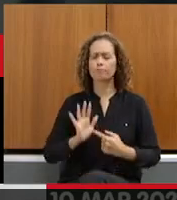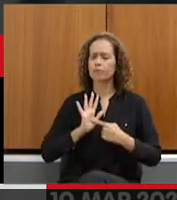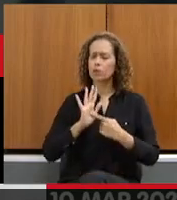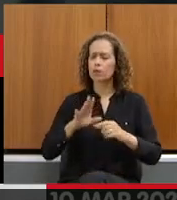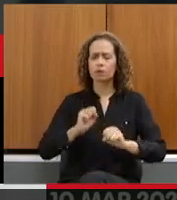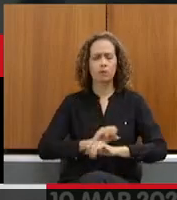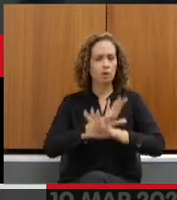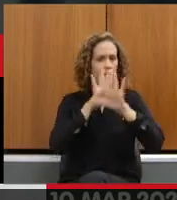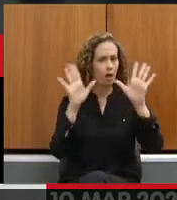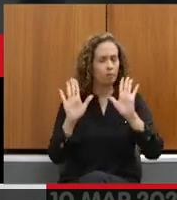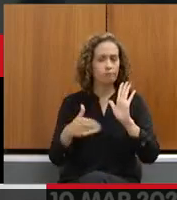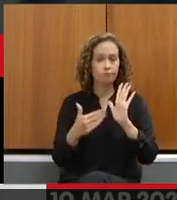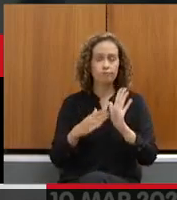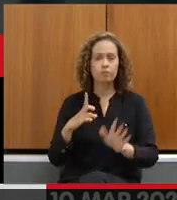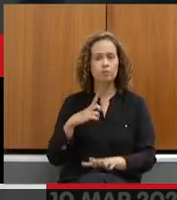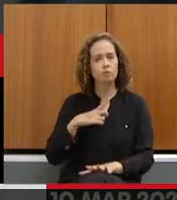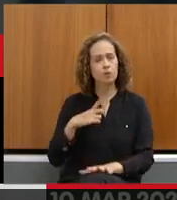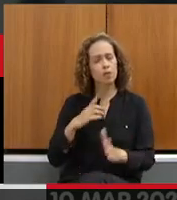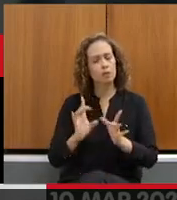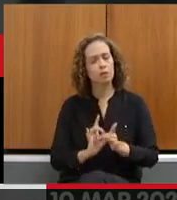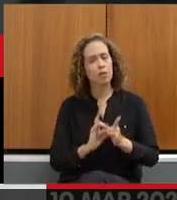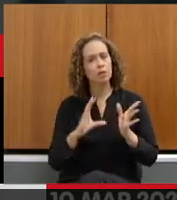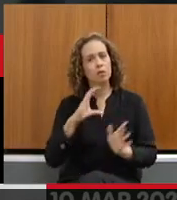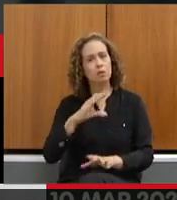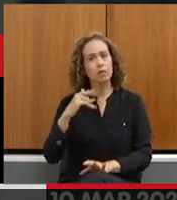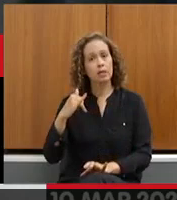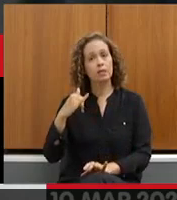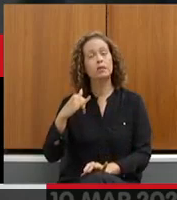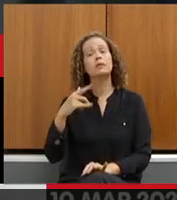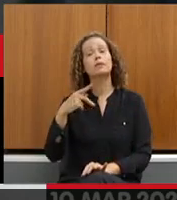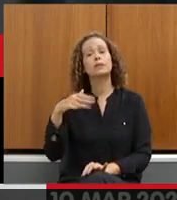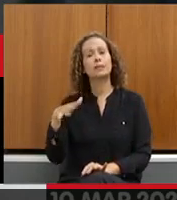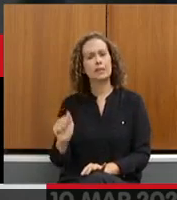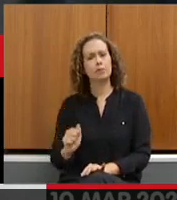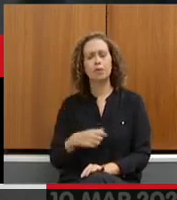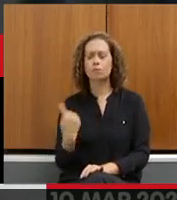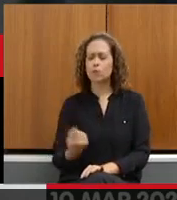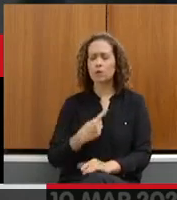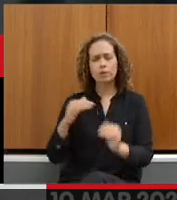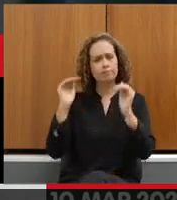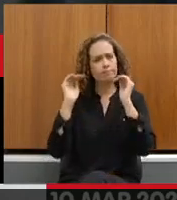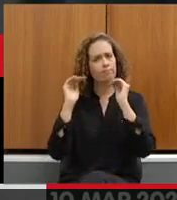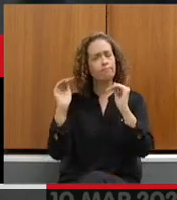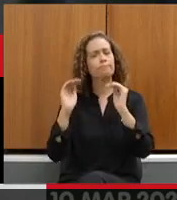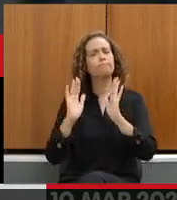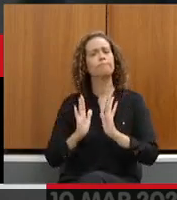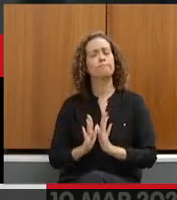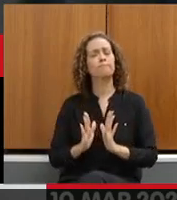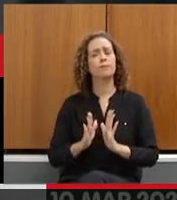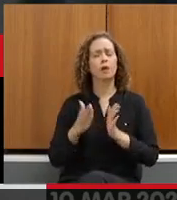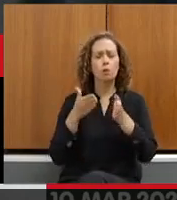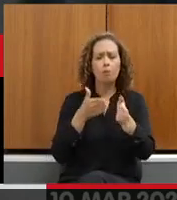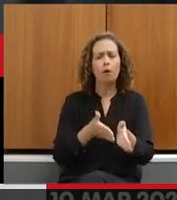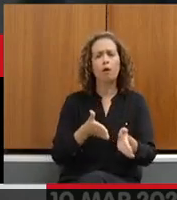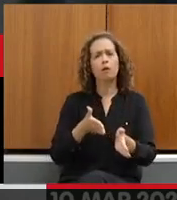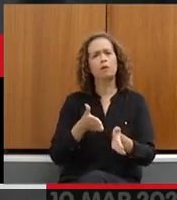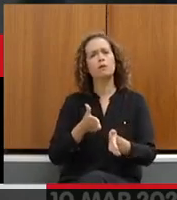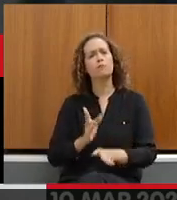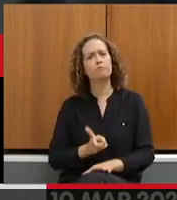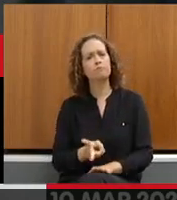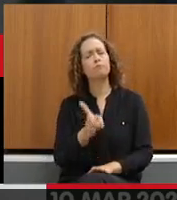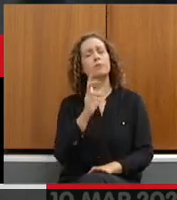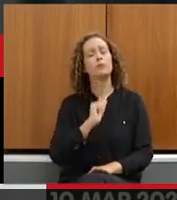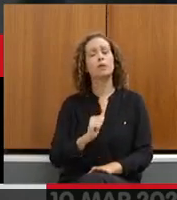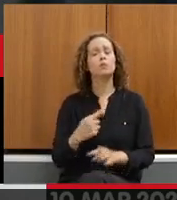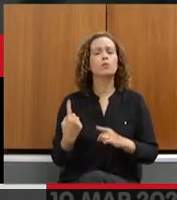existe uma deliberação da sib em que a gente segue essa deliberação a perfeição Ou seja a gente acompanha isso que é